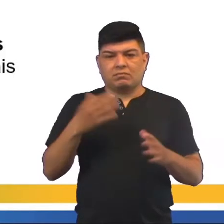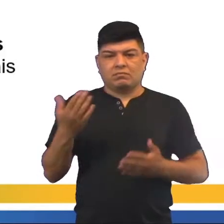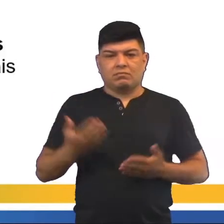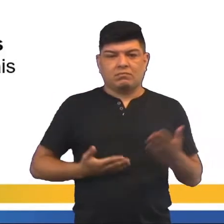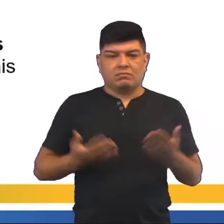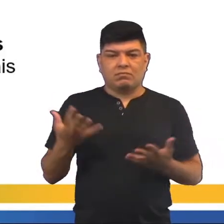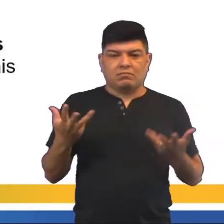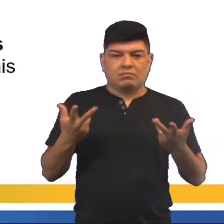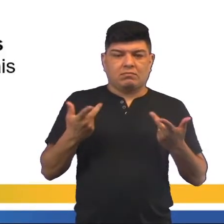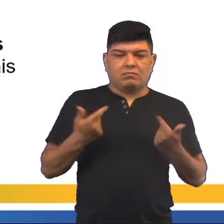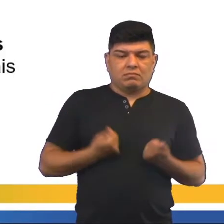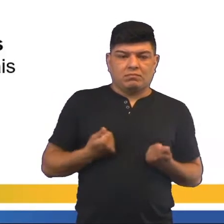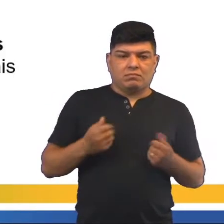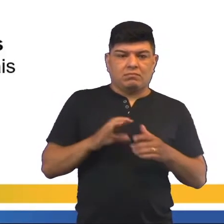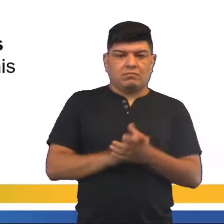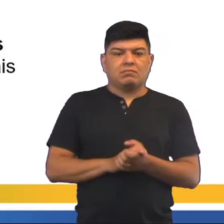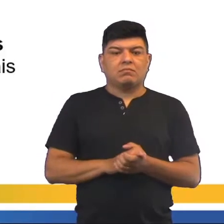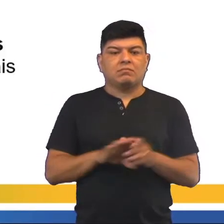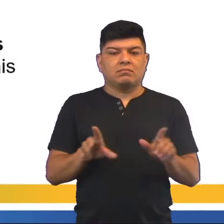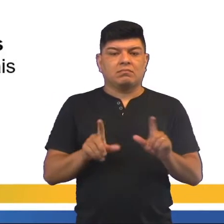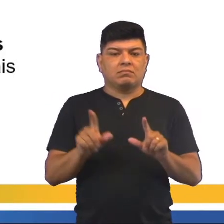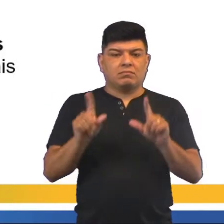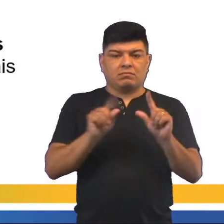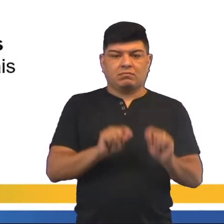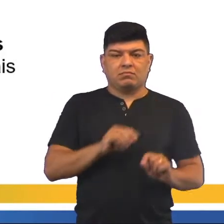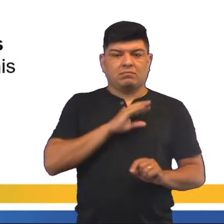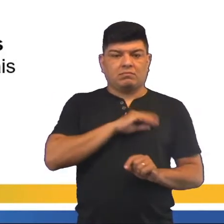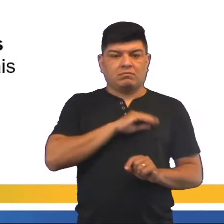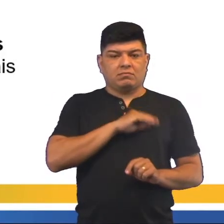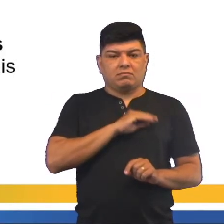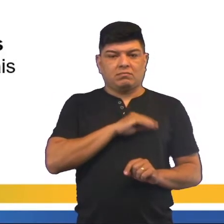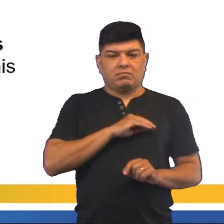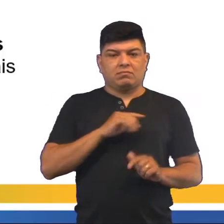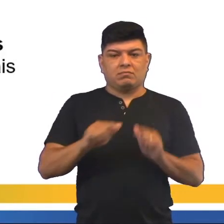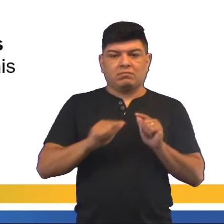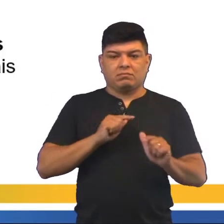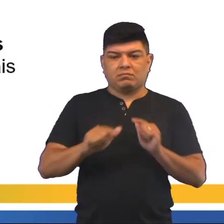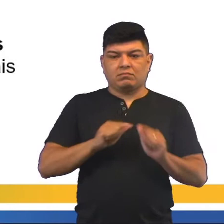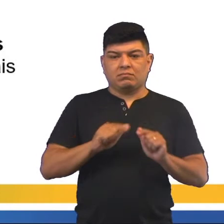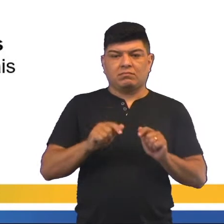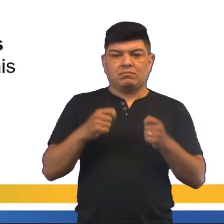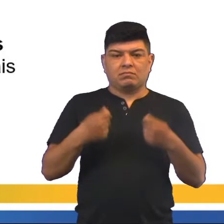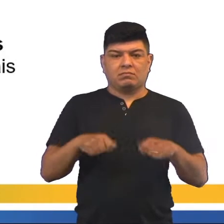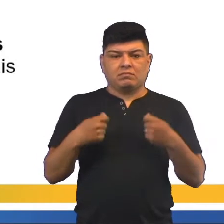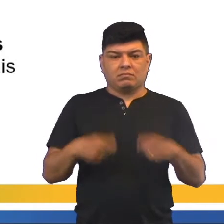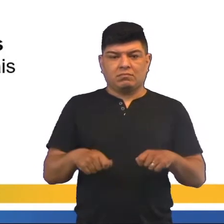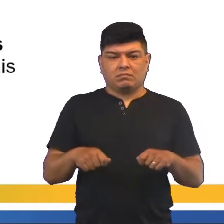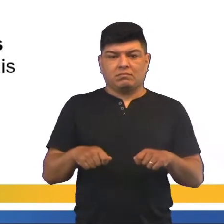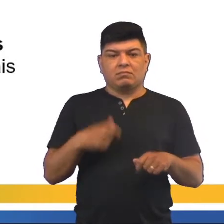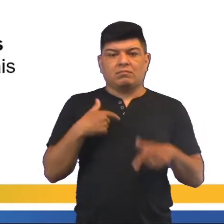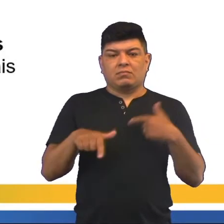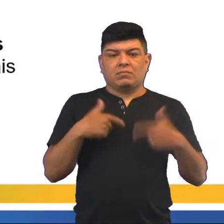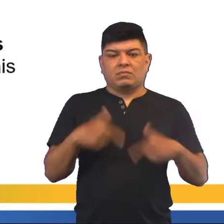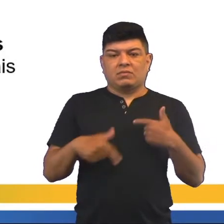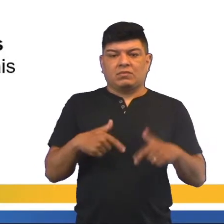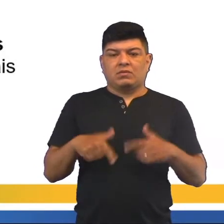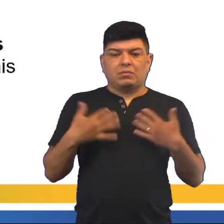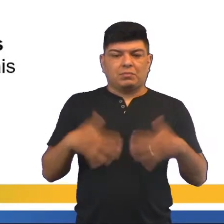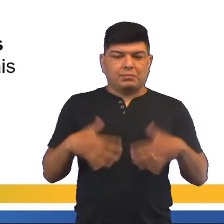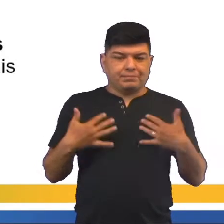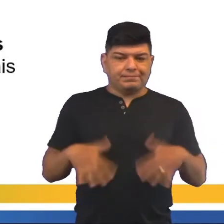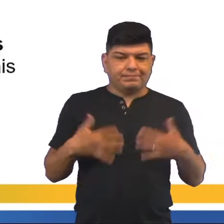com habilidades manuais. Além do baixo salário, os trabalhadores eram obrigados a lidar com uma carga de trabalho